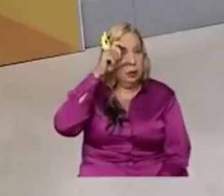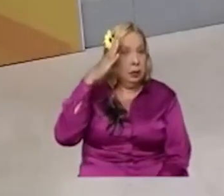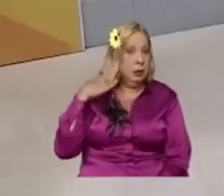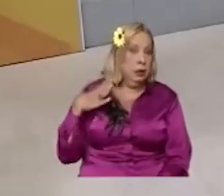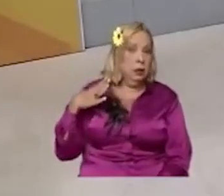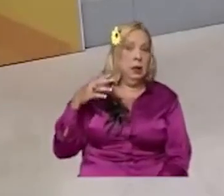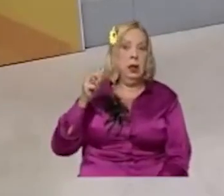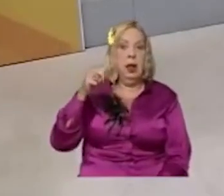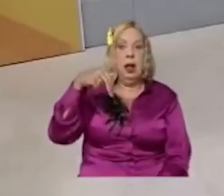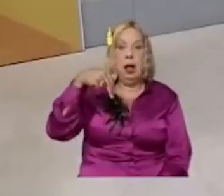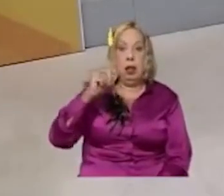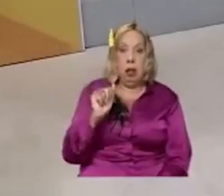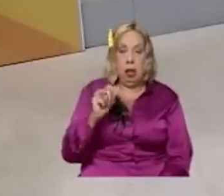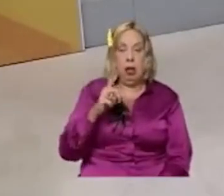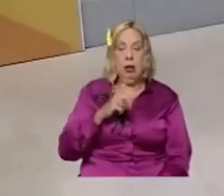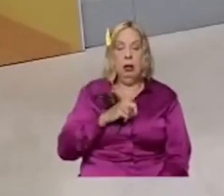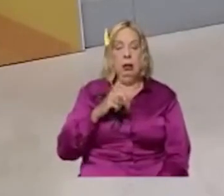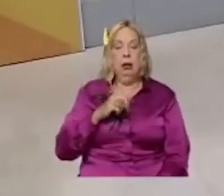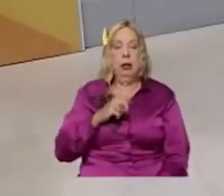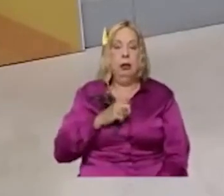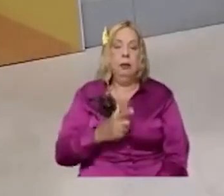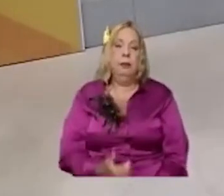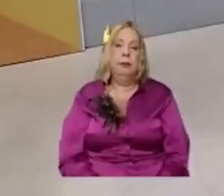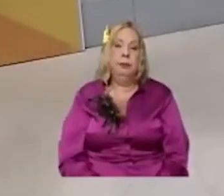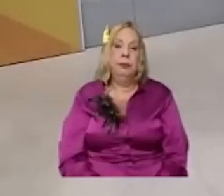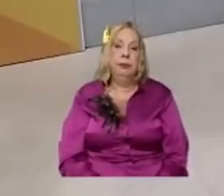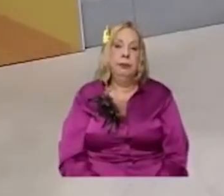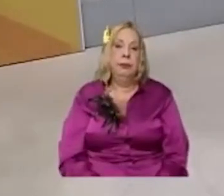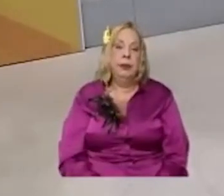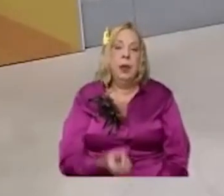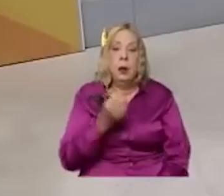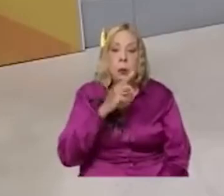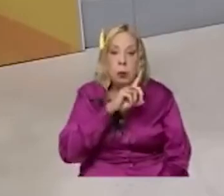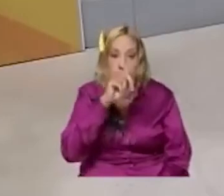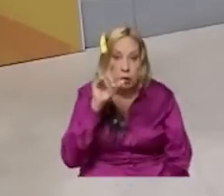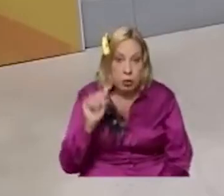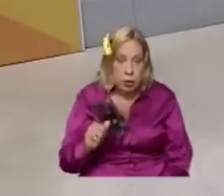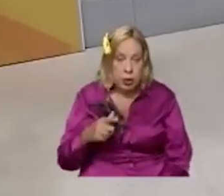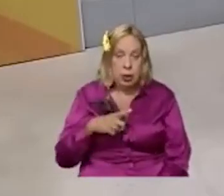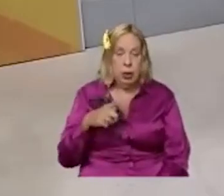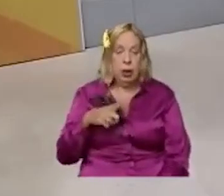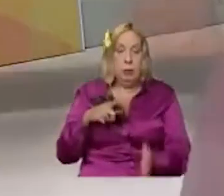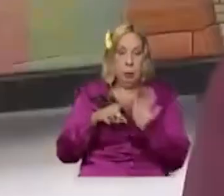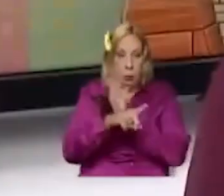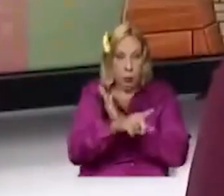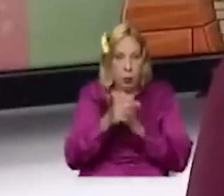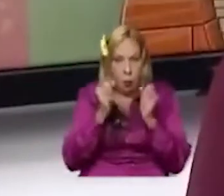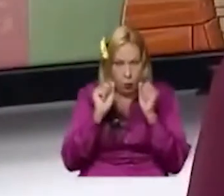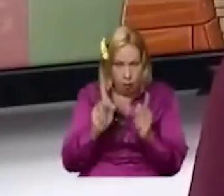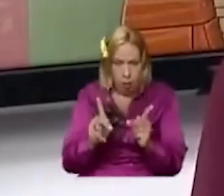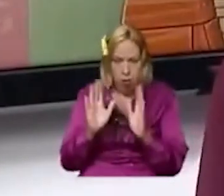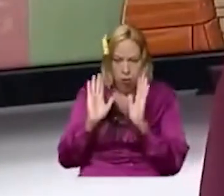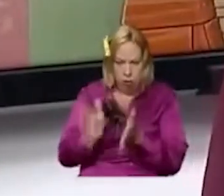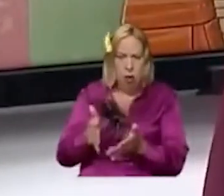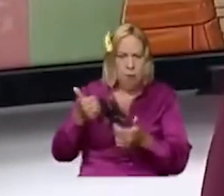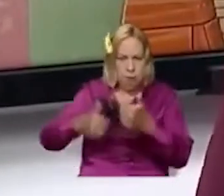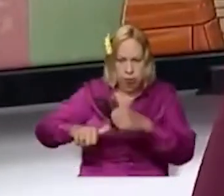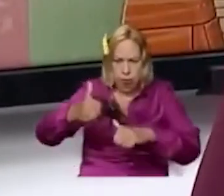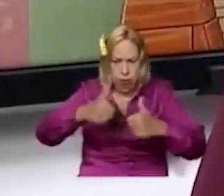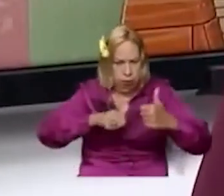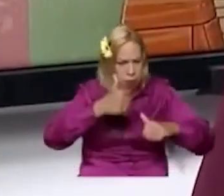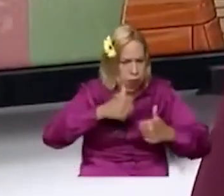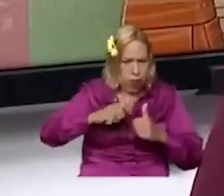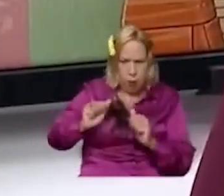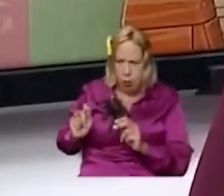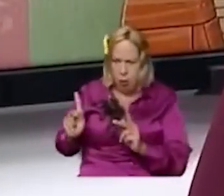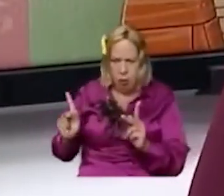nossa auditora independente, Ana Carolina de Jesus. Ana, bom dia, no destaque contigo, pergunto, tá tudo ok? Podemos começar? Bom dia, Júnior, bom dia